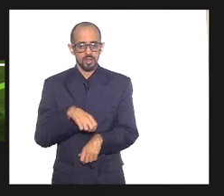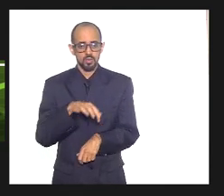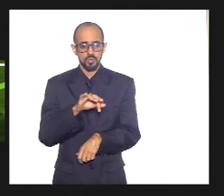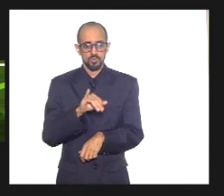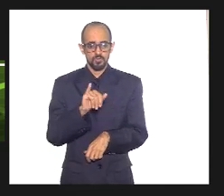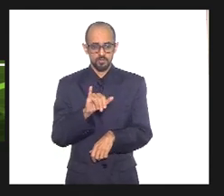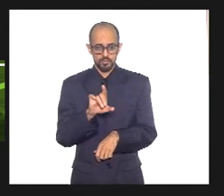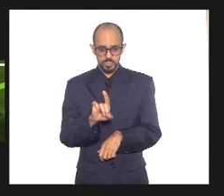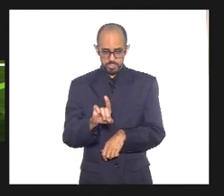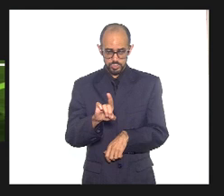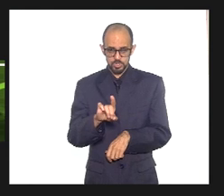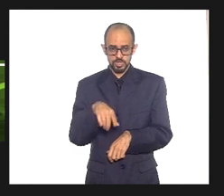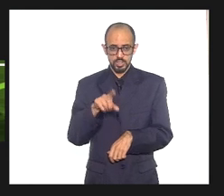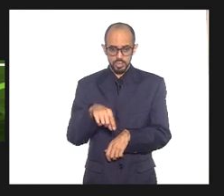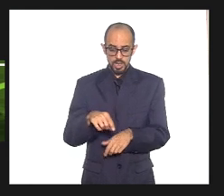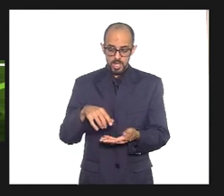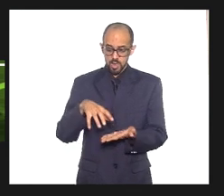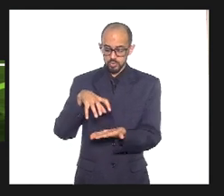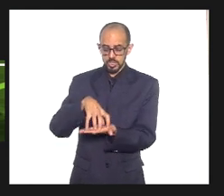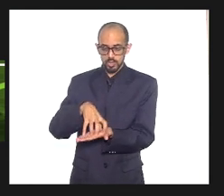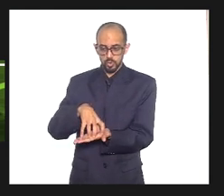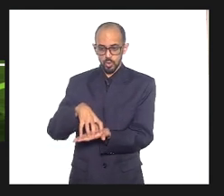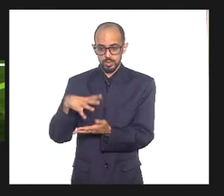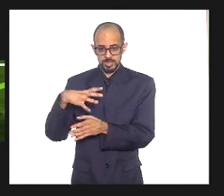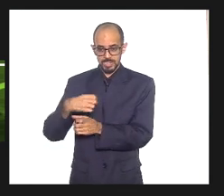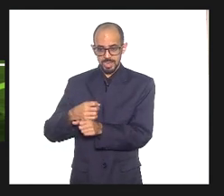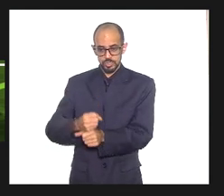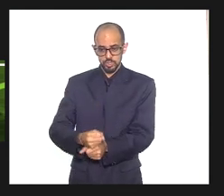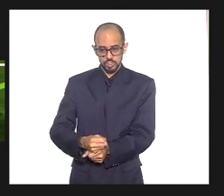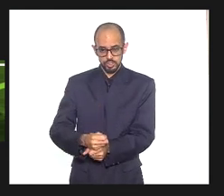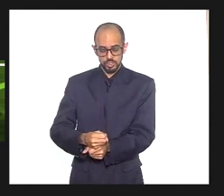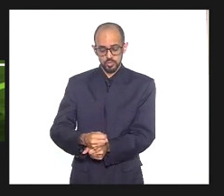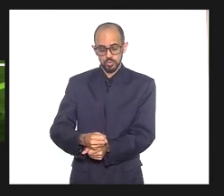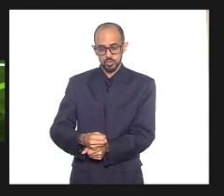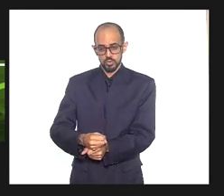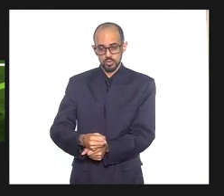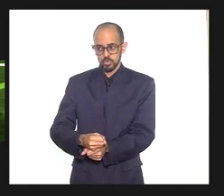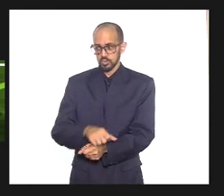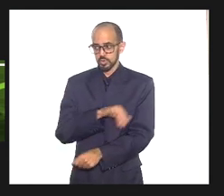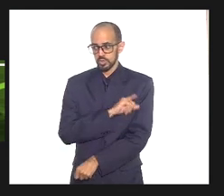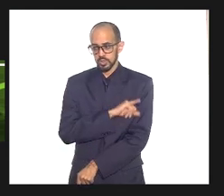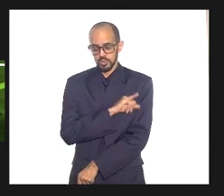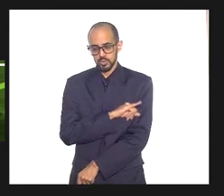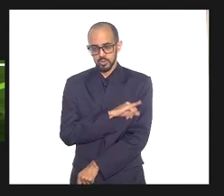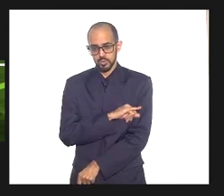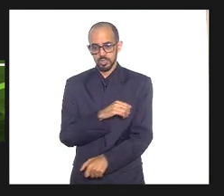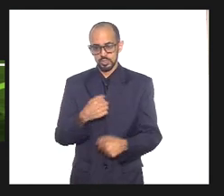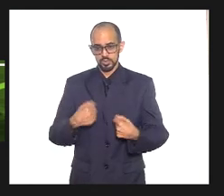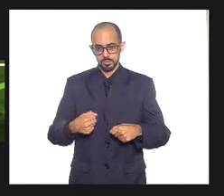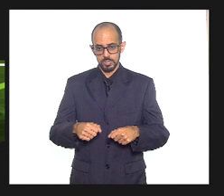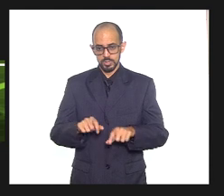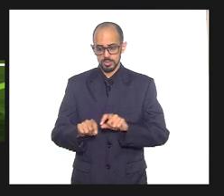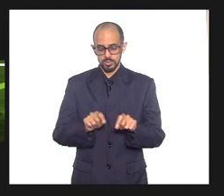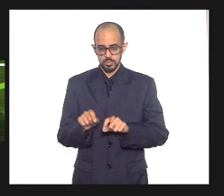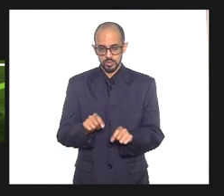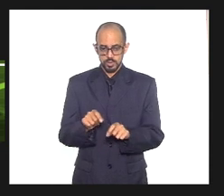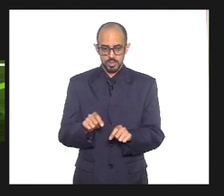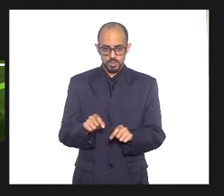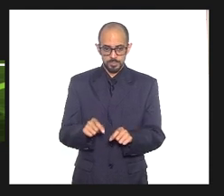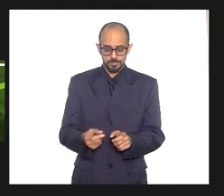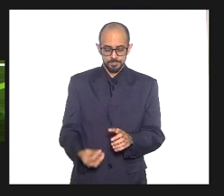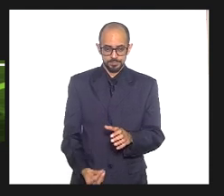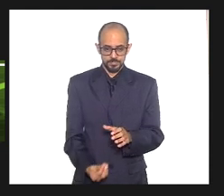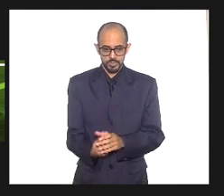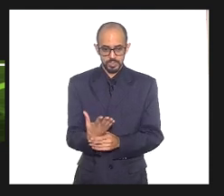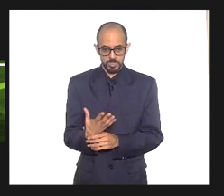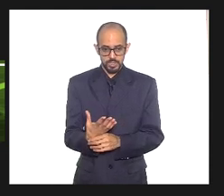Dados Estatísticos do Rio, deixou de existir, e a gente tem que se fazer valer de seja